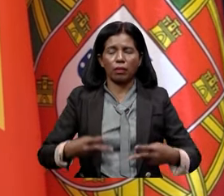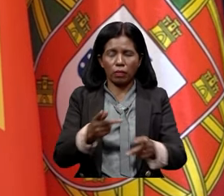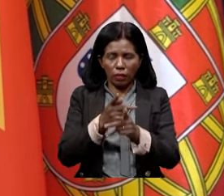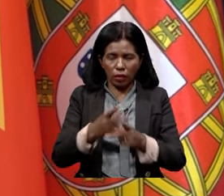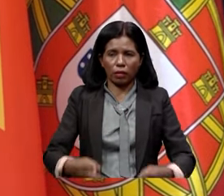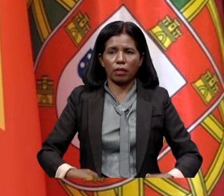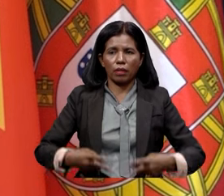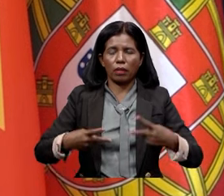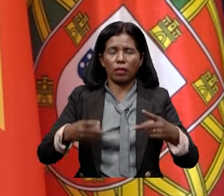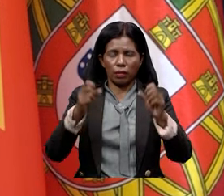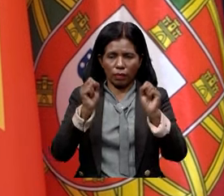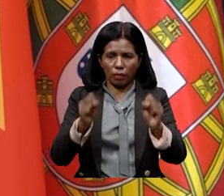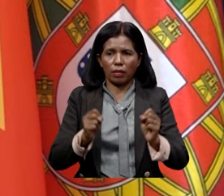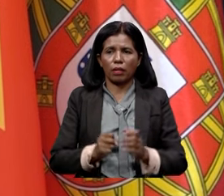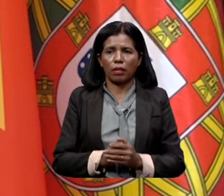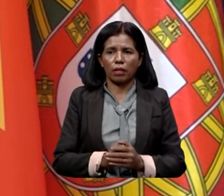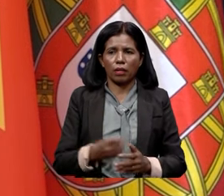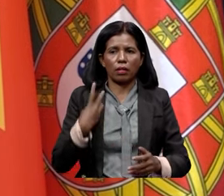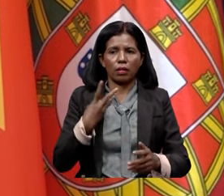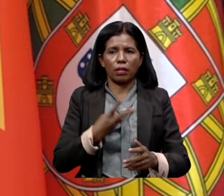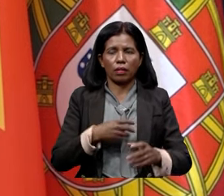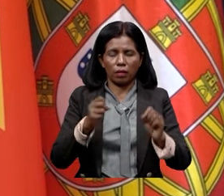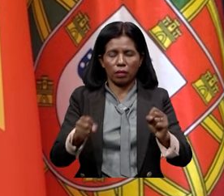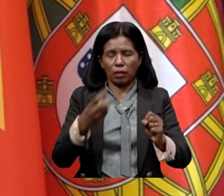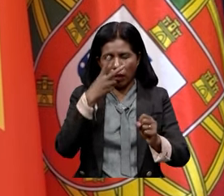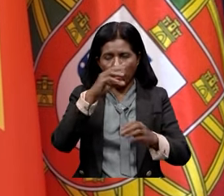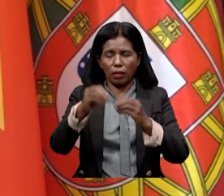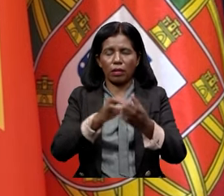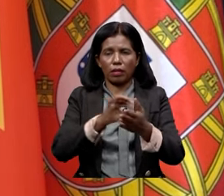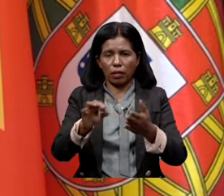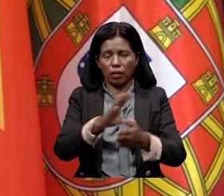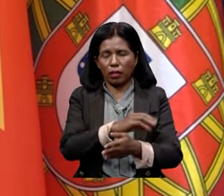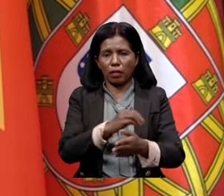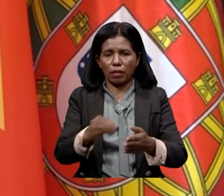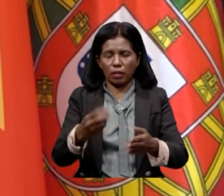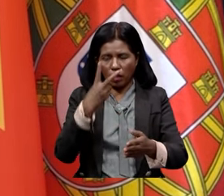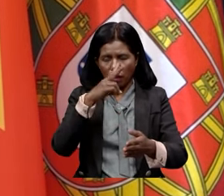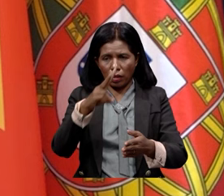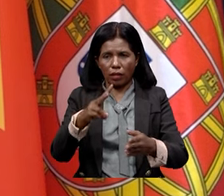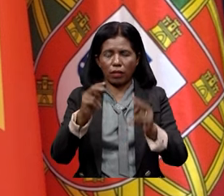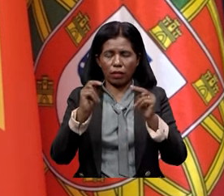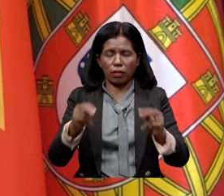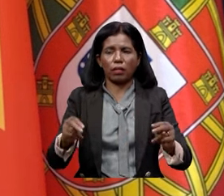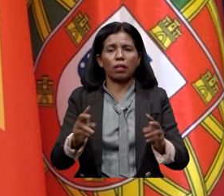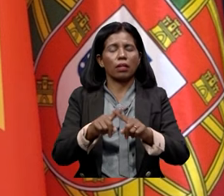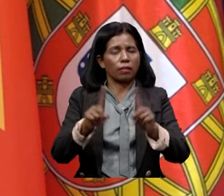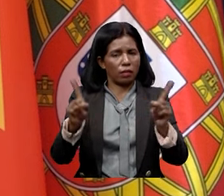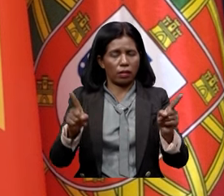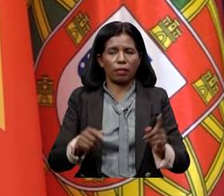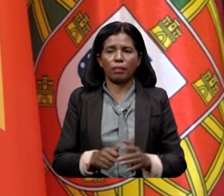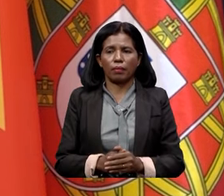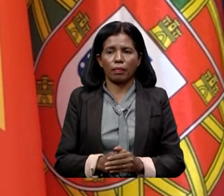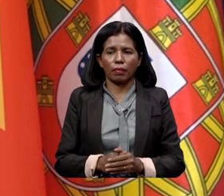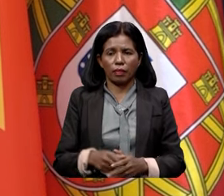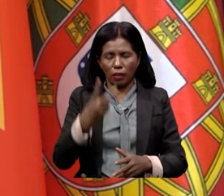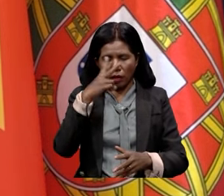está subjacente aos acordos que aqui subscrevemos e às múltiplas ocasiões em que nos encontramos, quer do ponto de